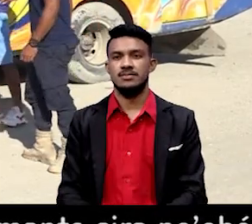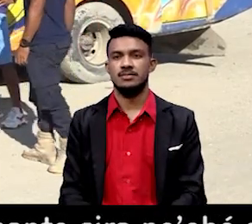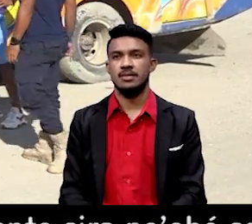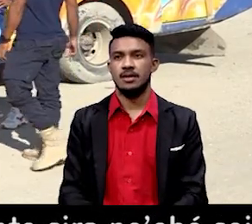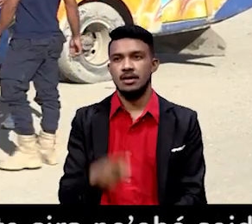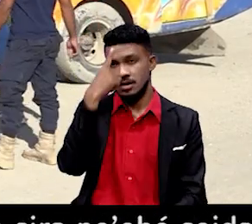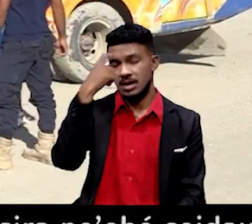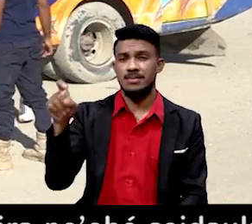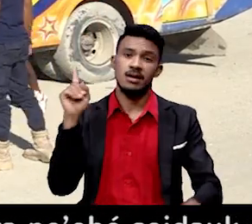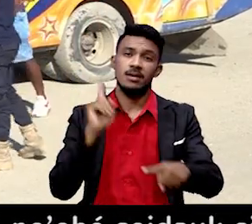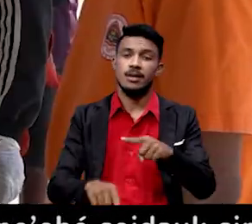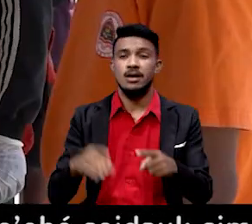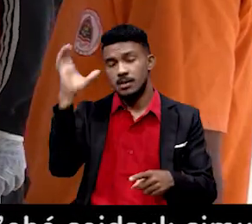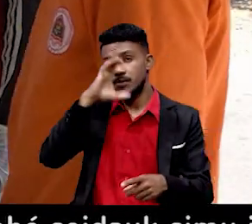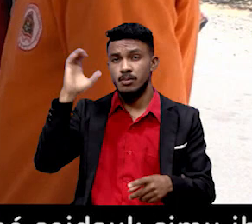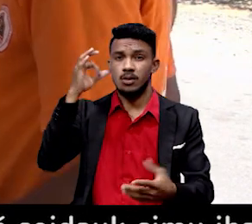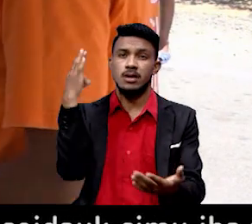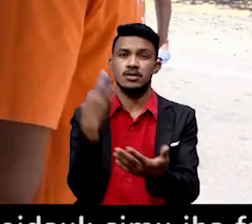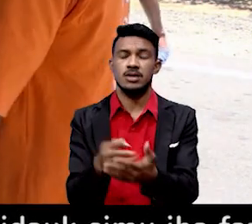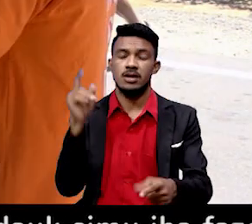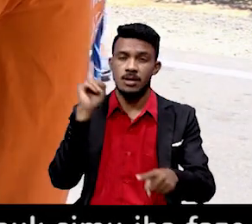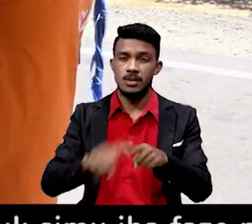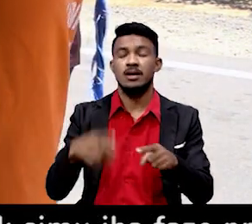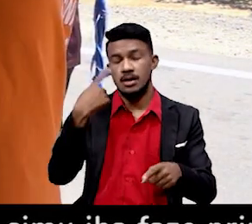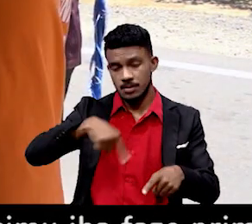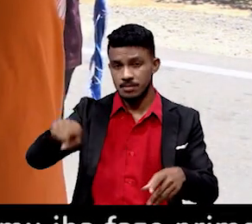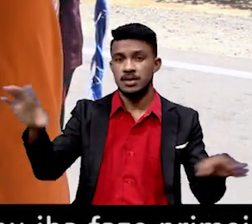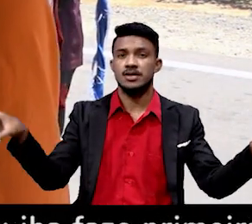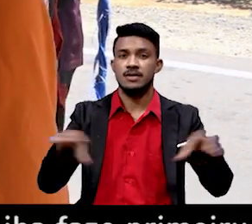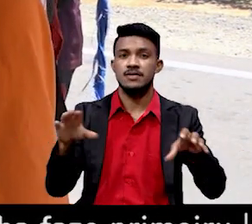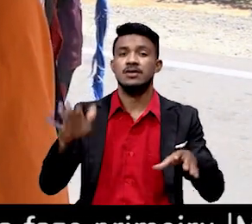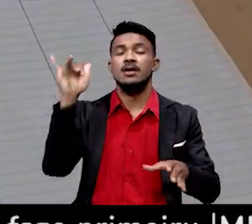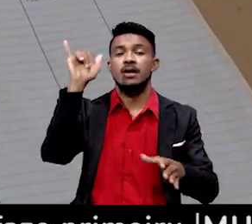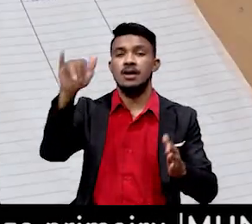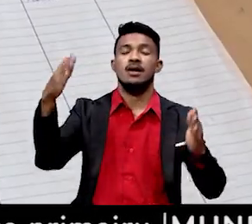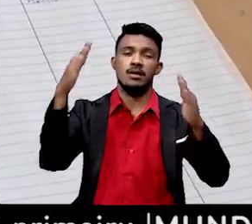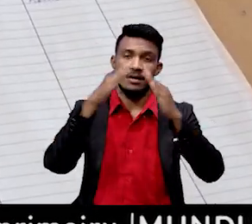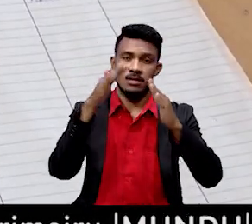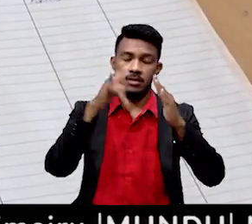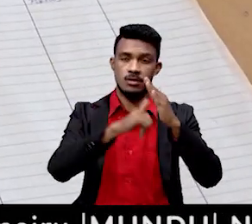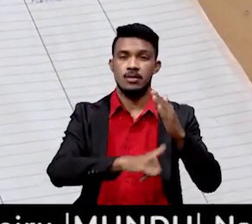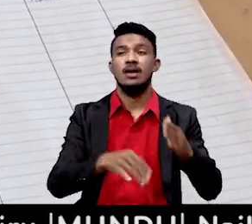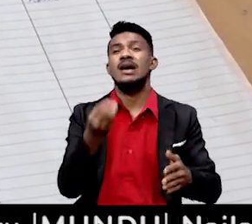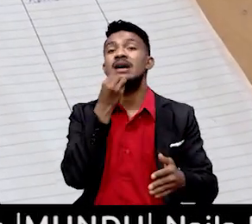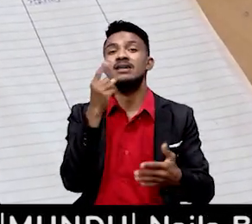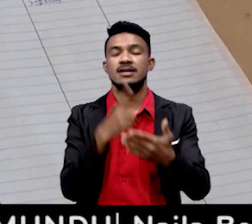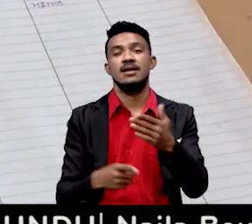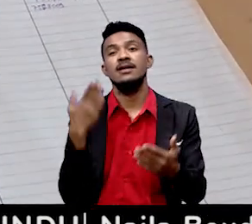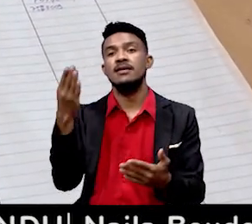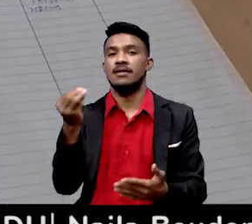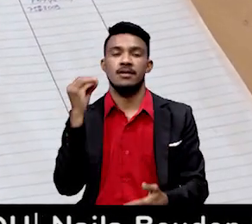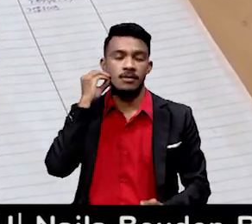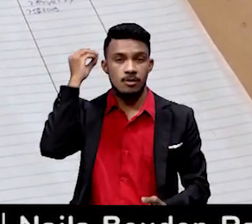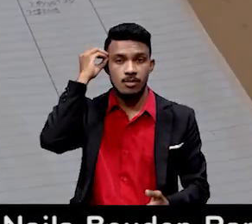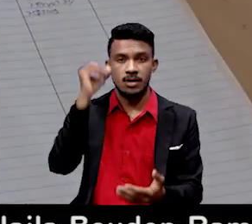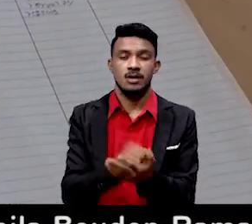nia la vele bukosa. Nia la vele ba serviço. Nia isula nia uma. Nia tuhan sede uma. Então,